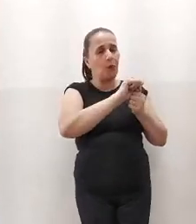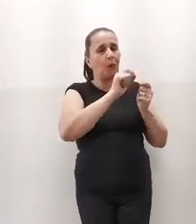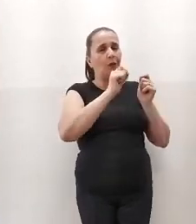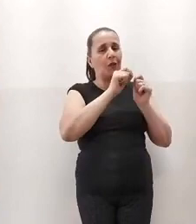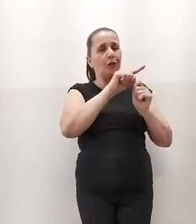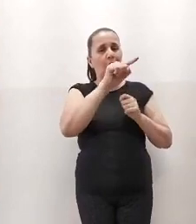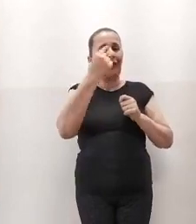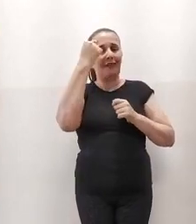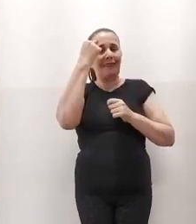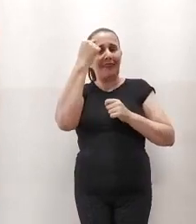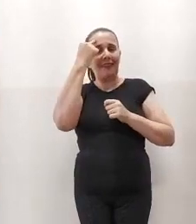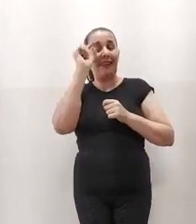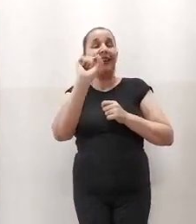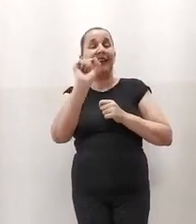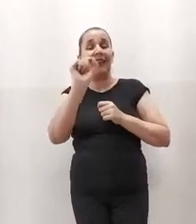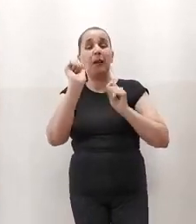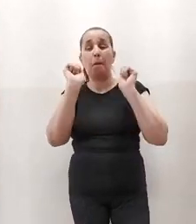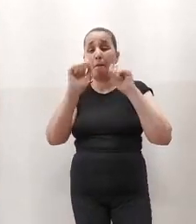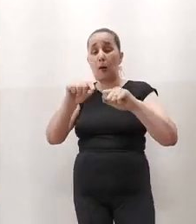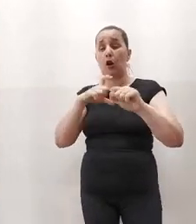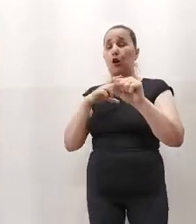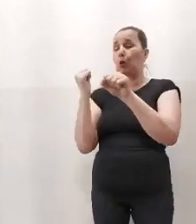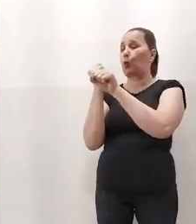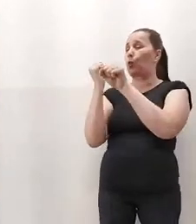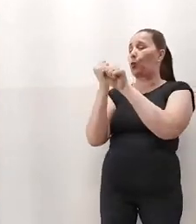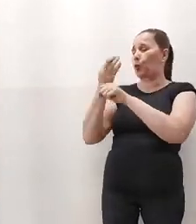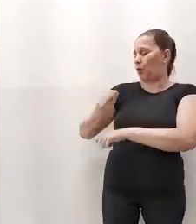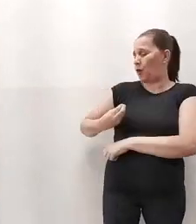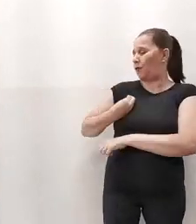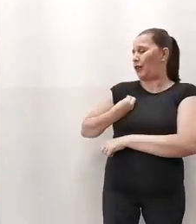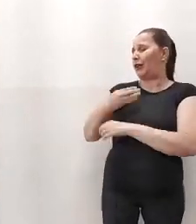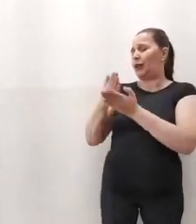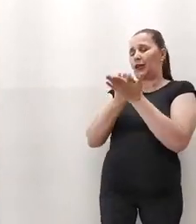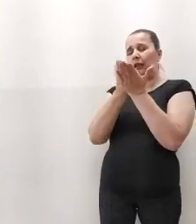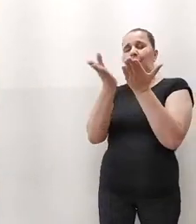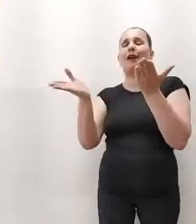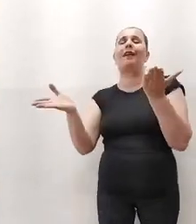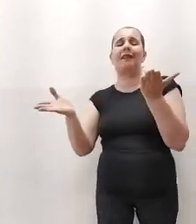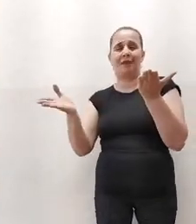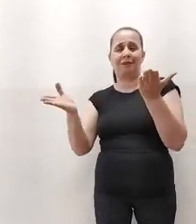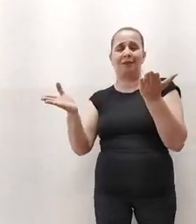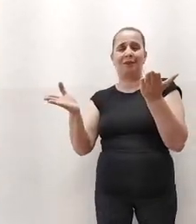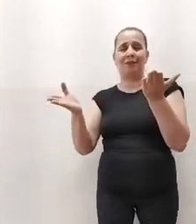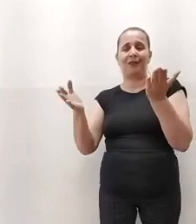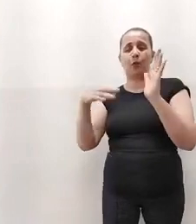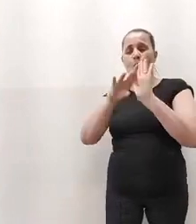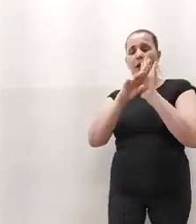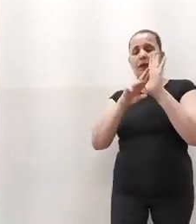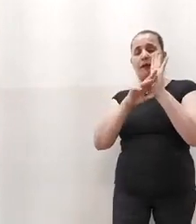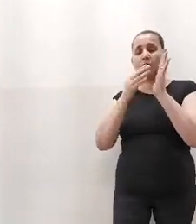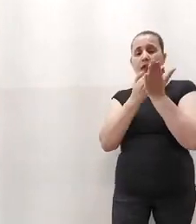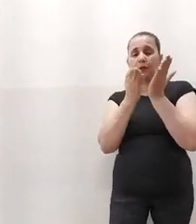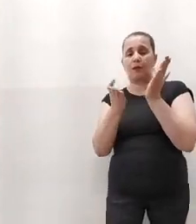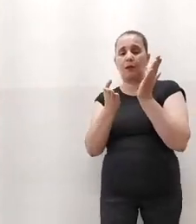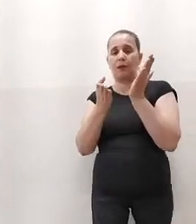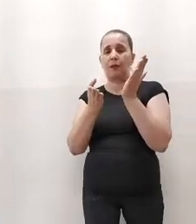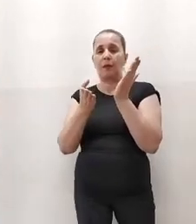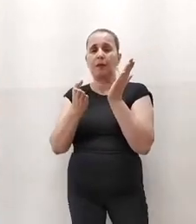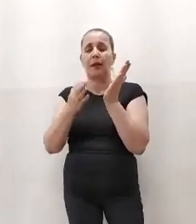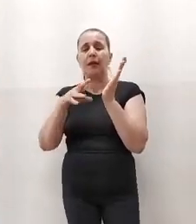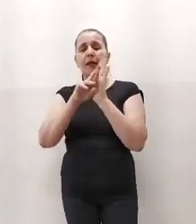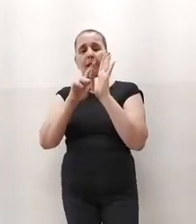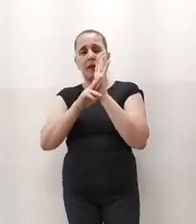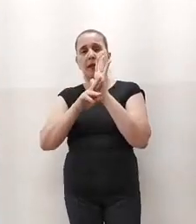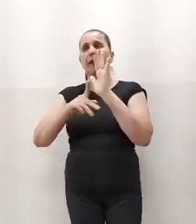ideia de que pode construir uma vida fora dos padrões que Ele estabeleceu. E Moisés poderia fazer